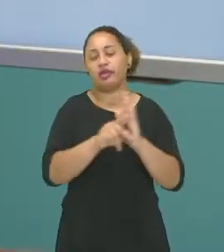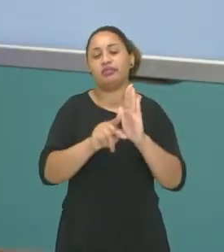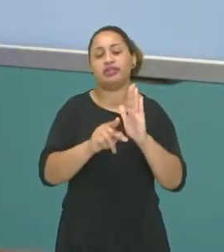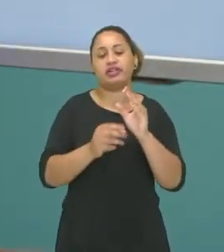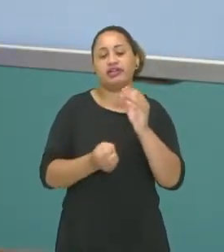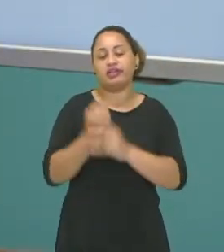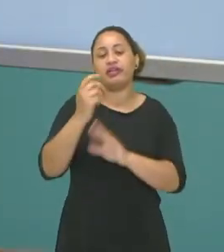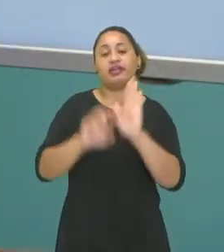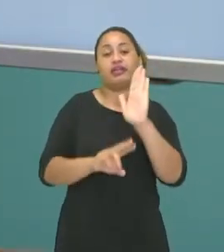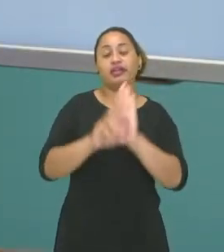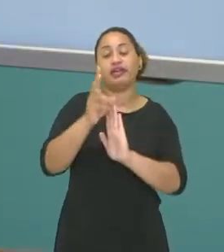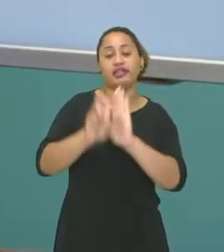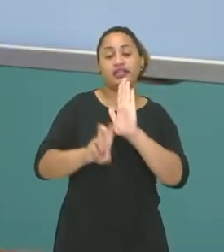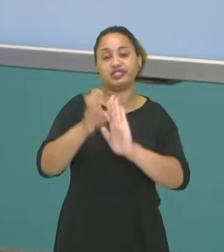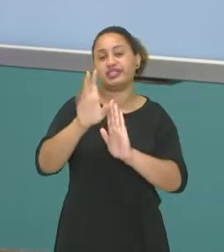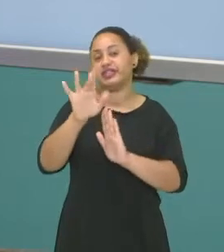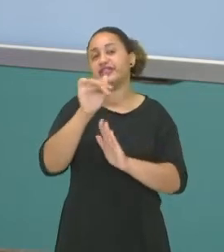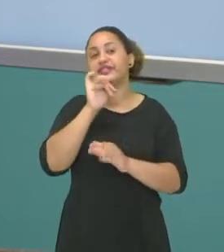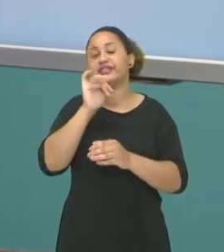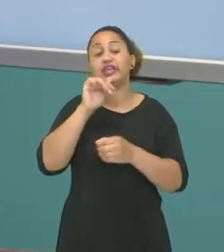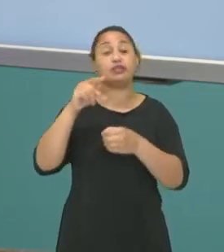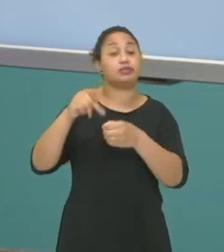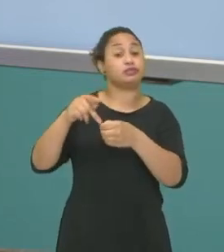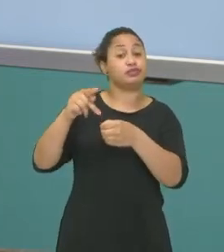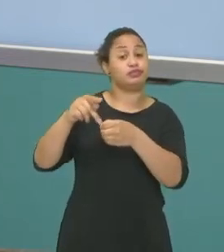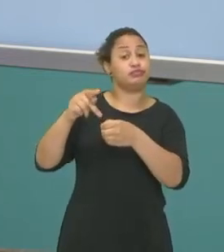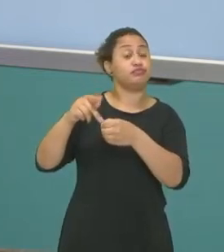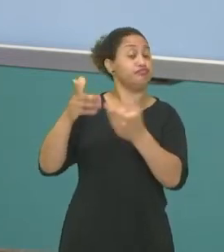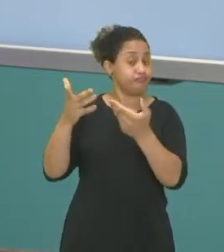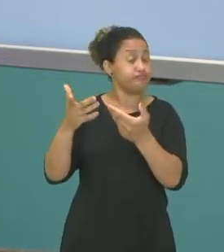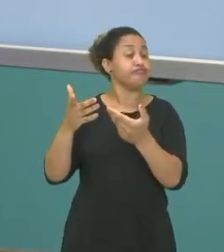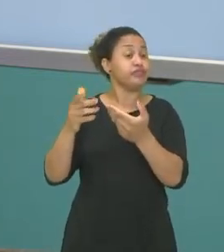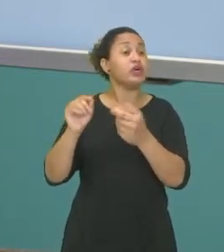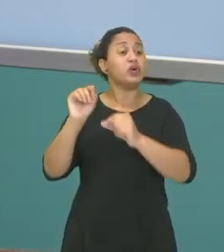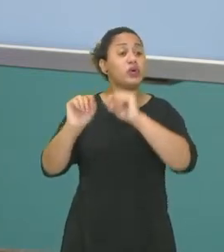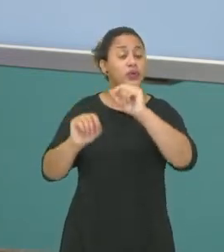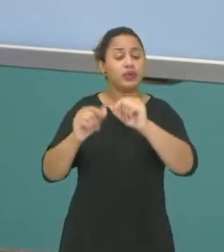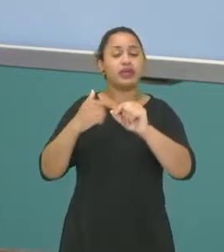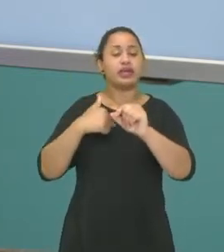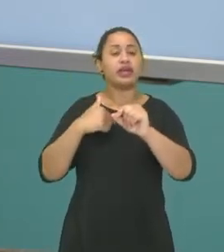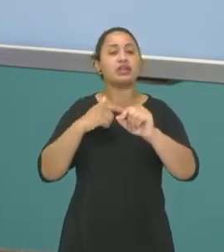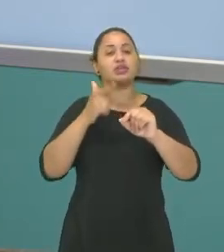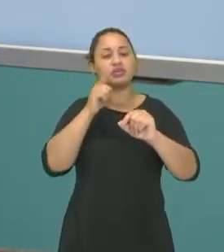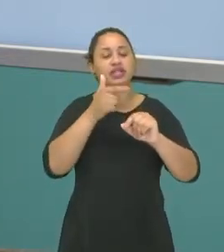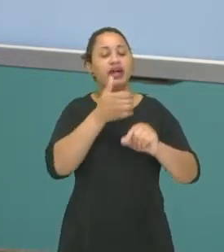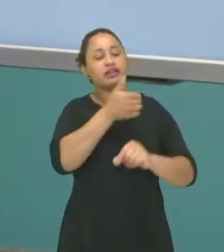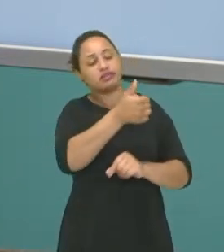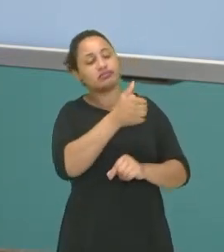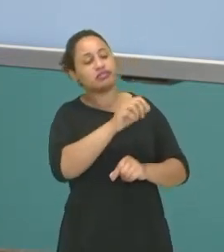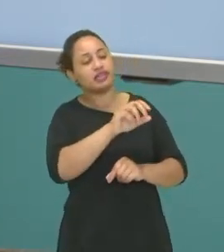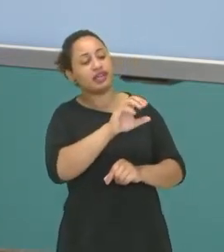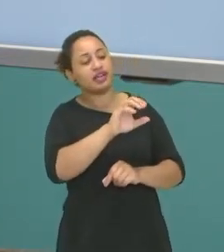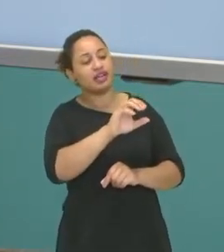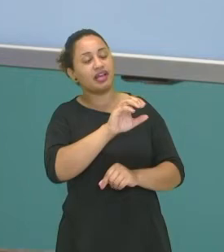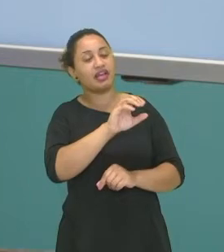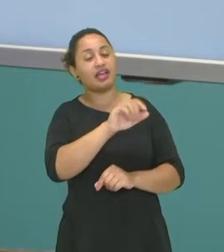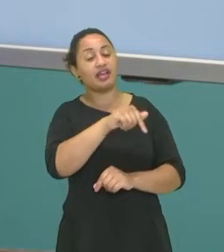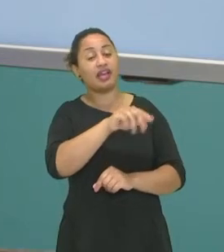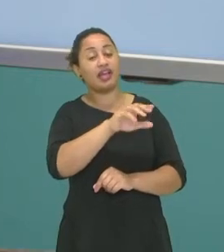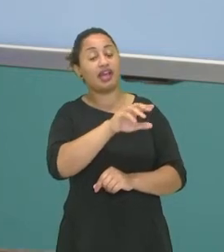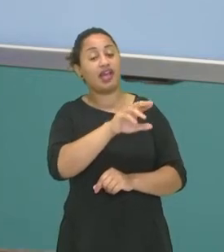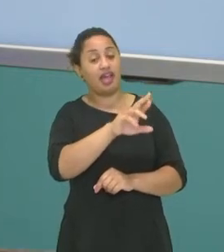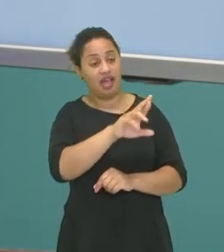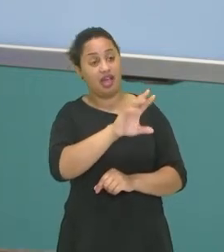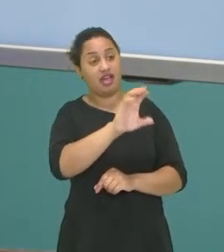o petróleo, né? Vou colocar o petróleo como exemplo disso. Você tem aqui o acesso a essa reportagem pelo QR Code, é bem importante para a gente